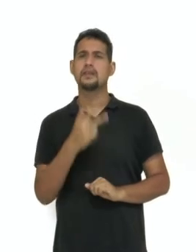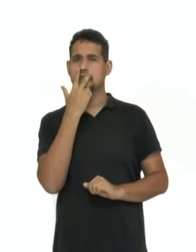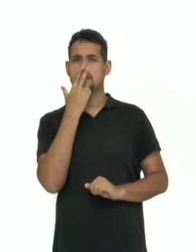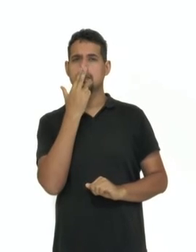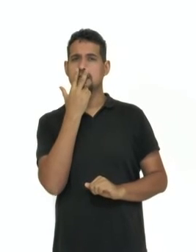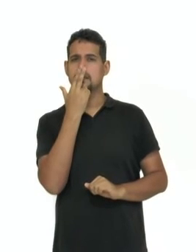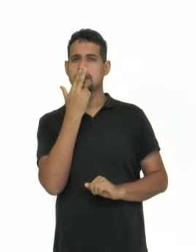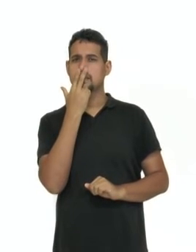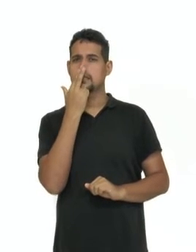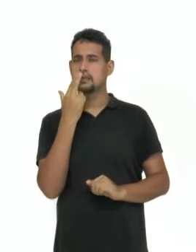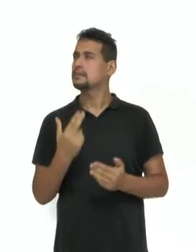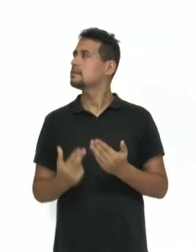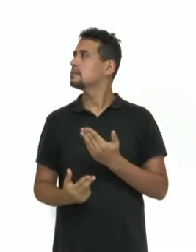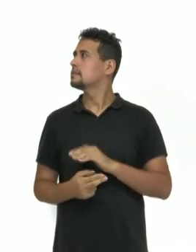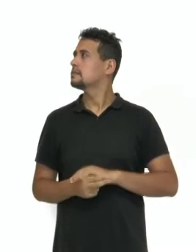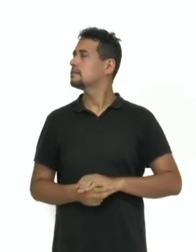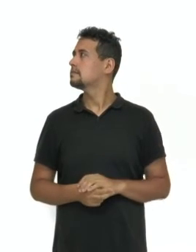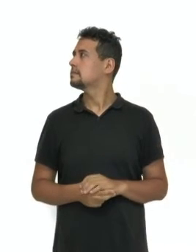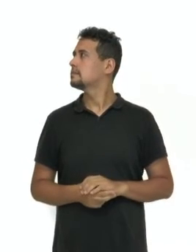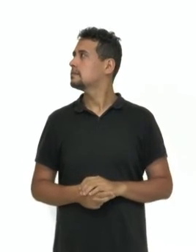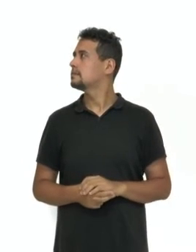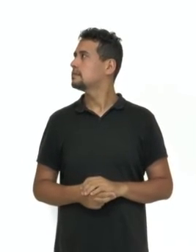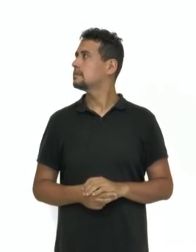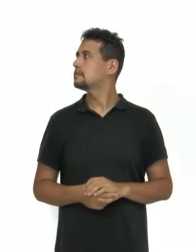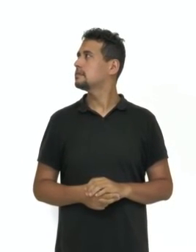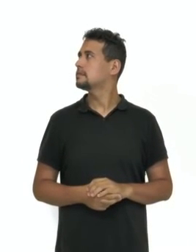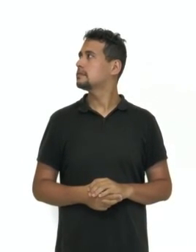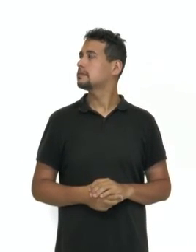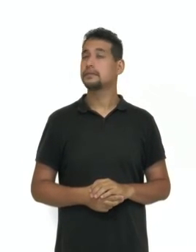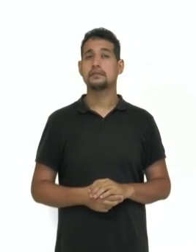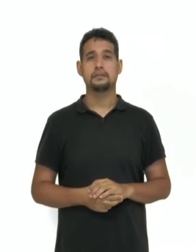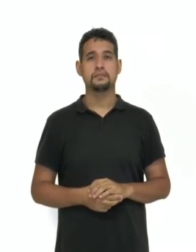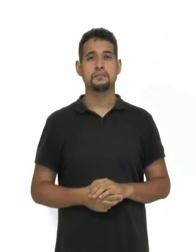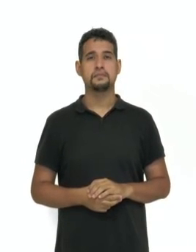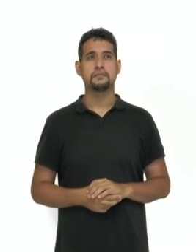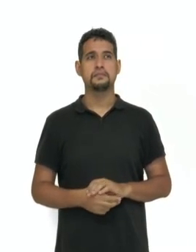produzir um guia turístico? Miren.